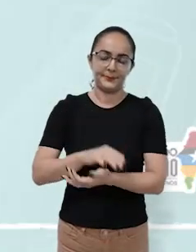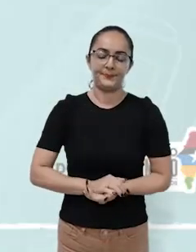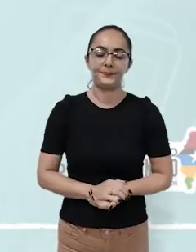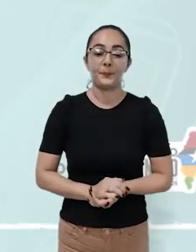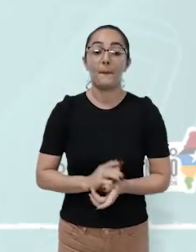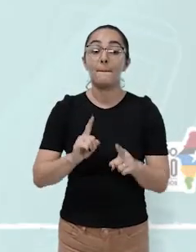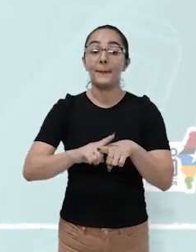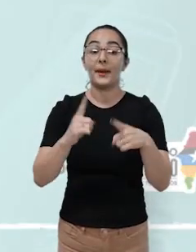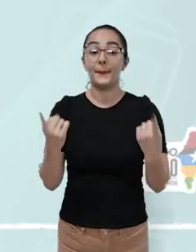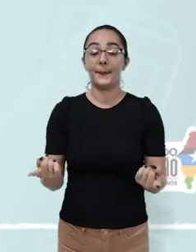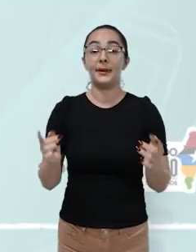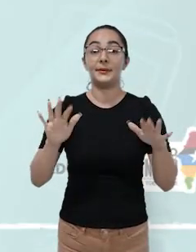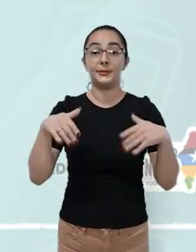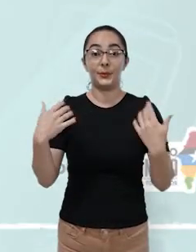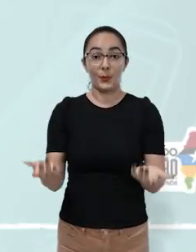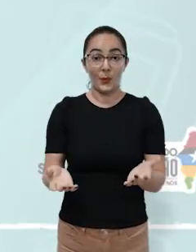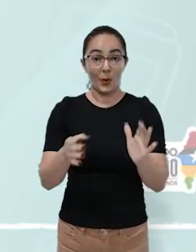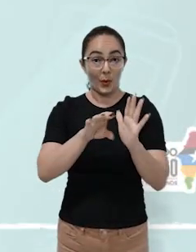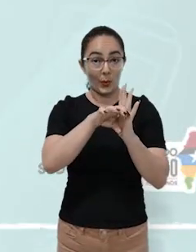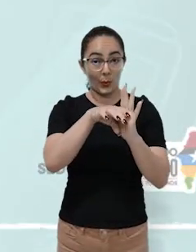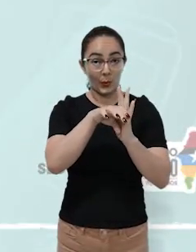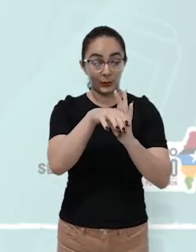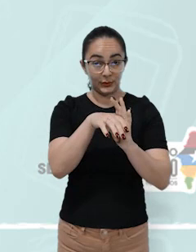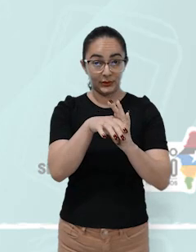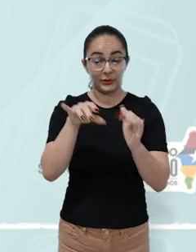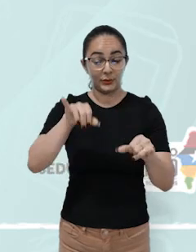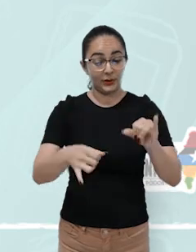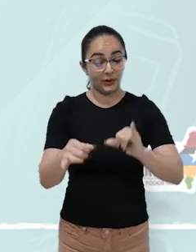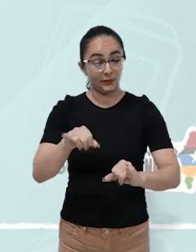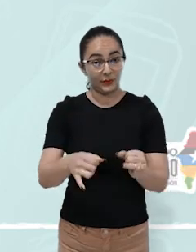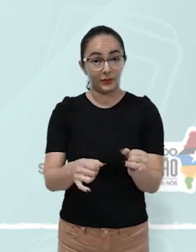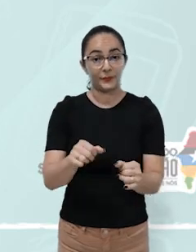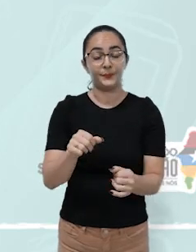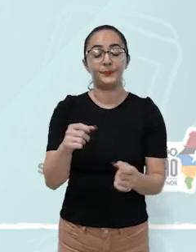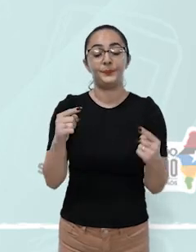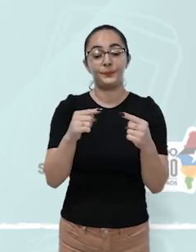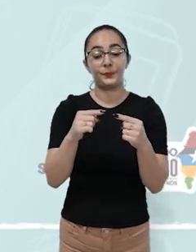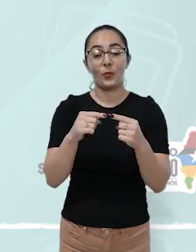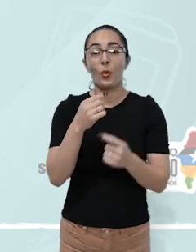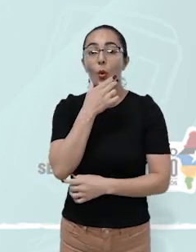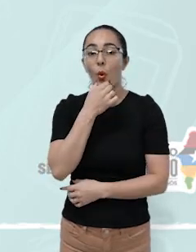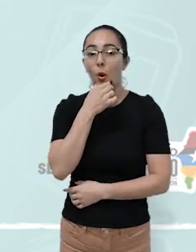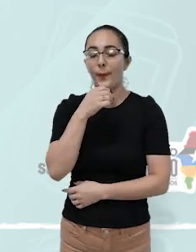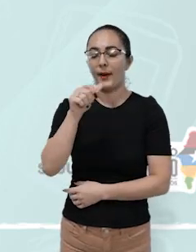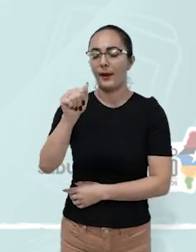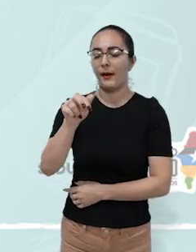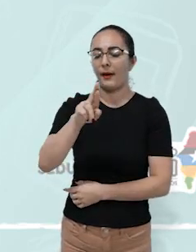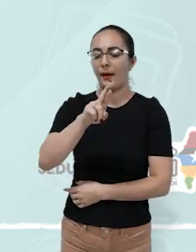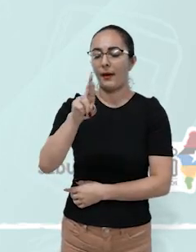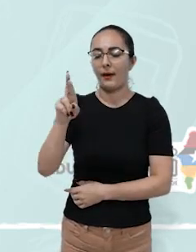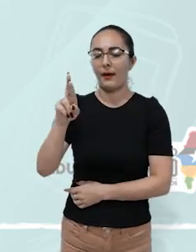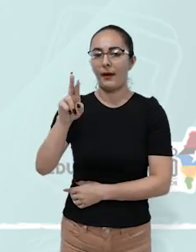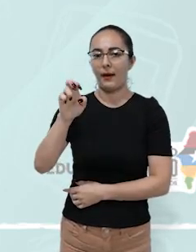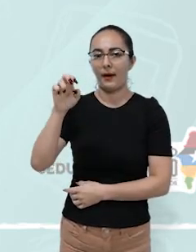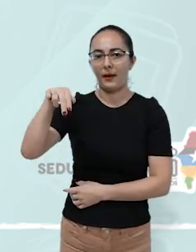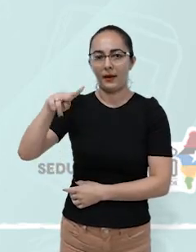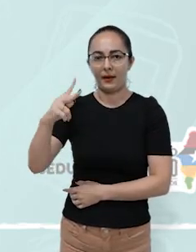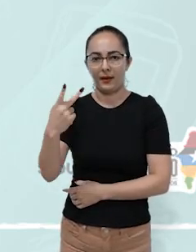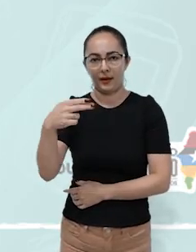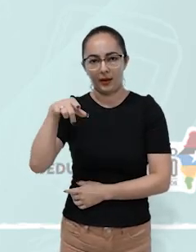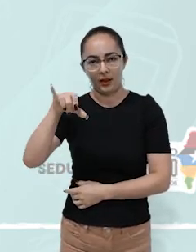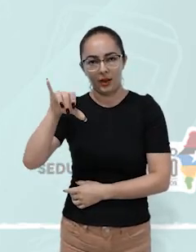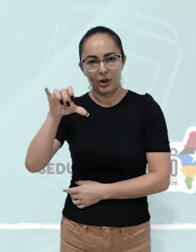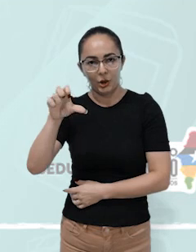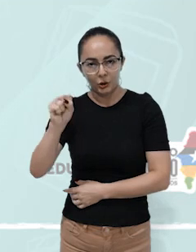a definição química dos ácidos? Então, segundo Arrhenius foi um químico sueco lá do final do século